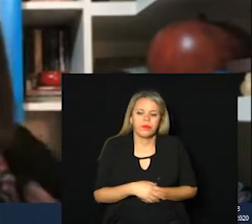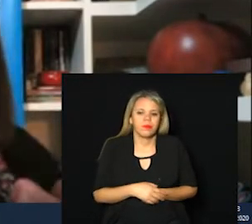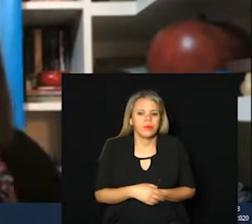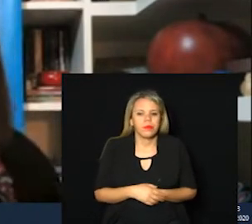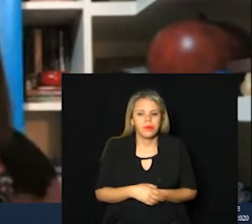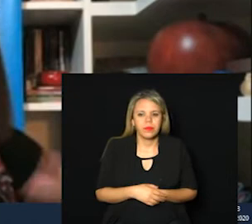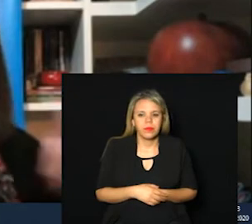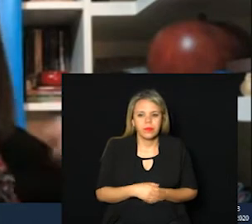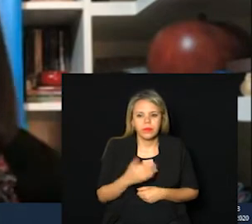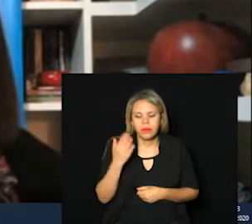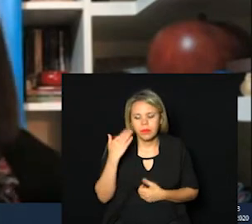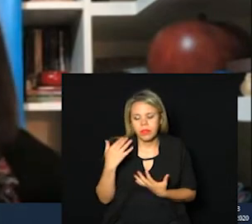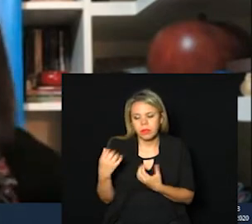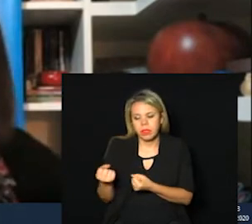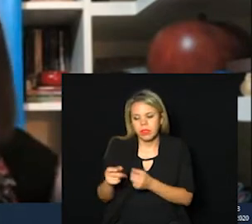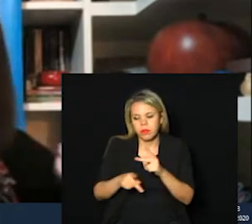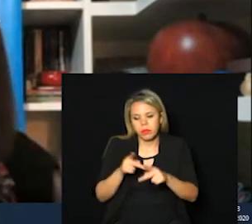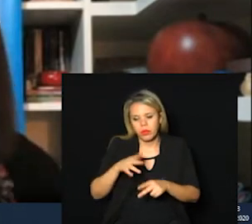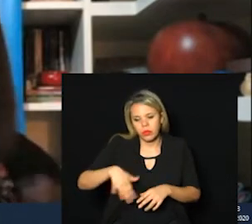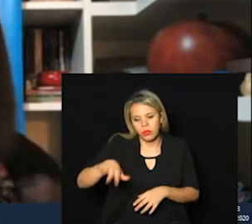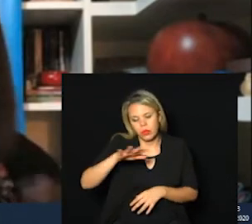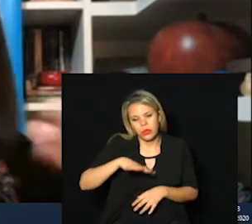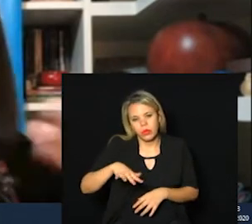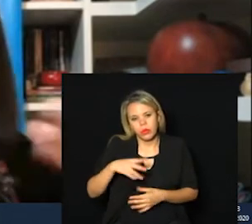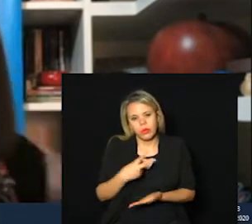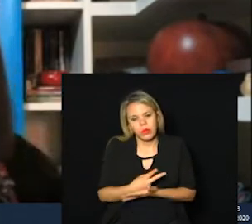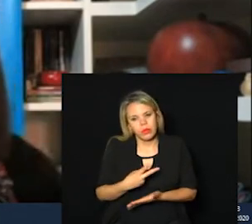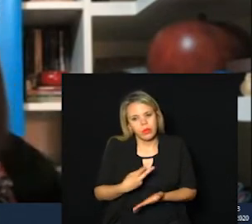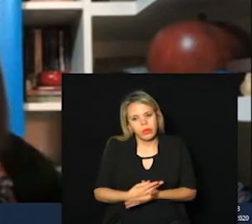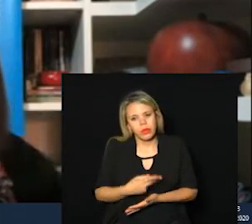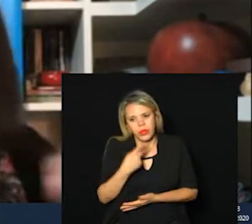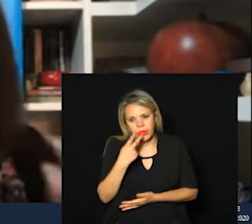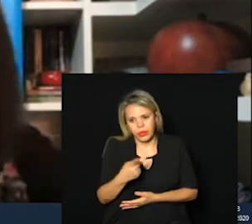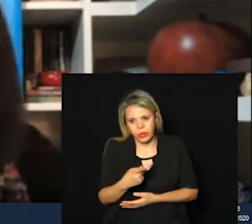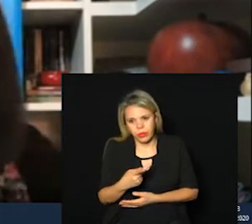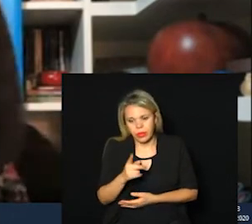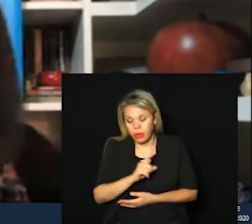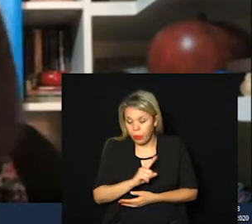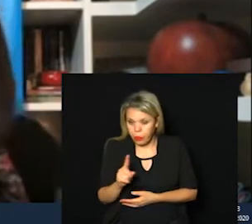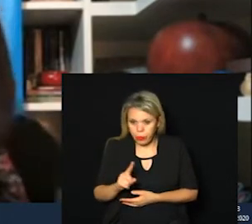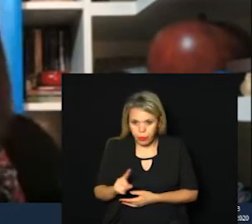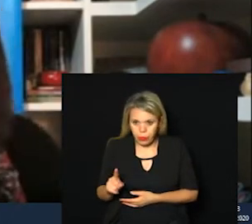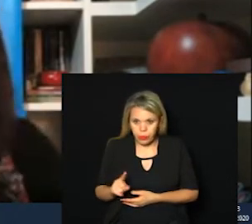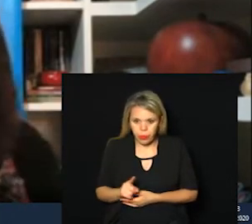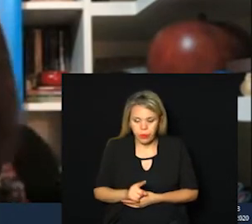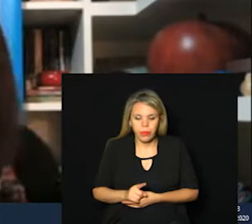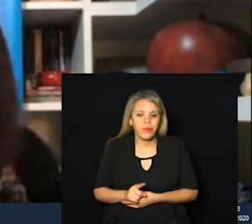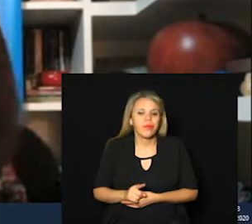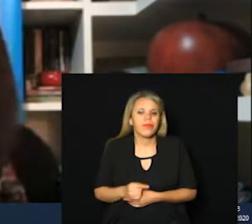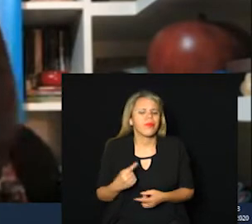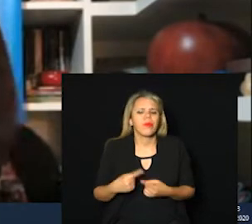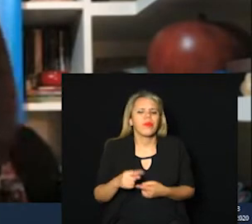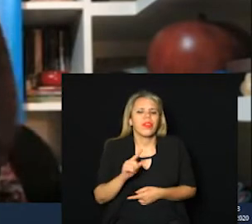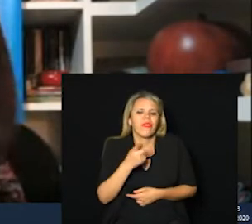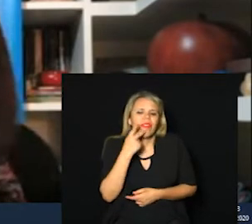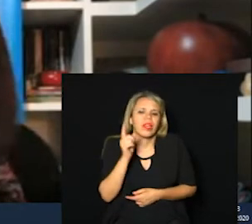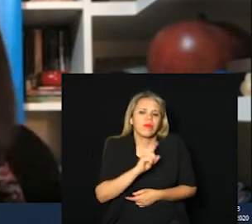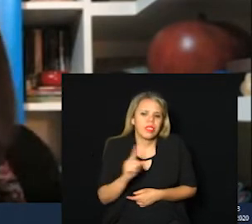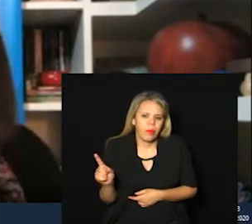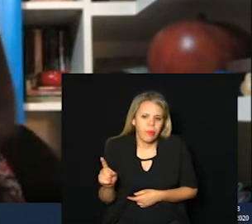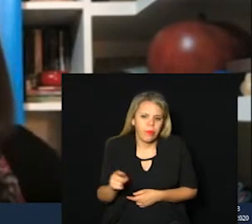Saber acolher o outro mesmo quando dizemos não. Por que dizemos não?